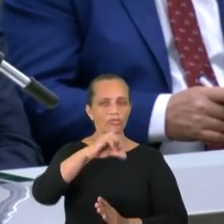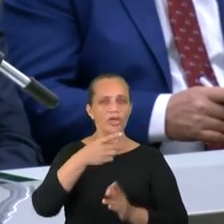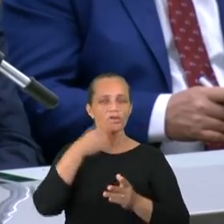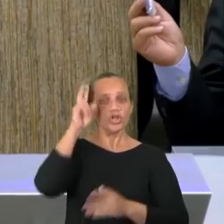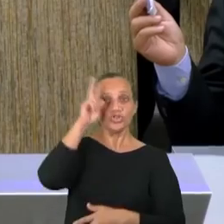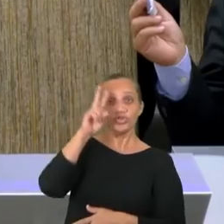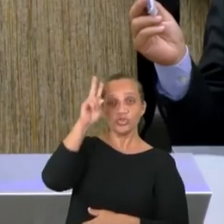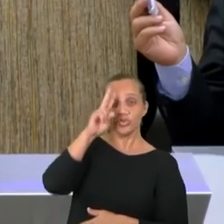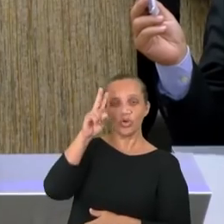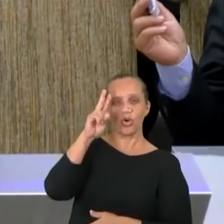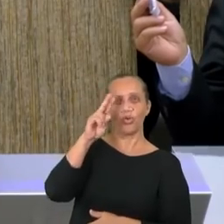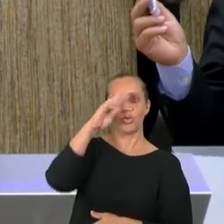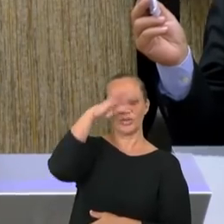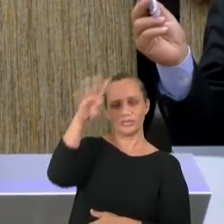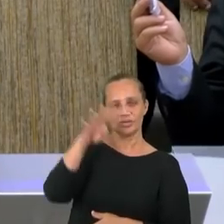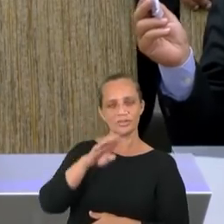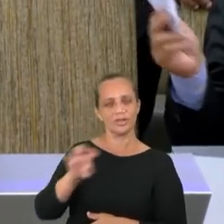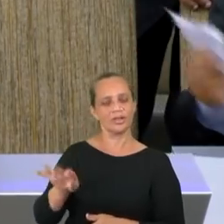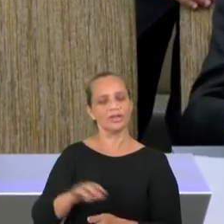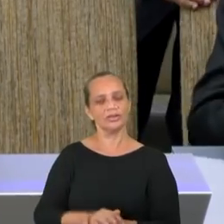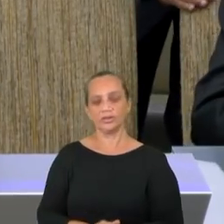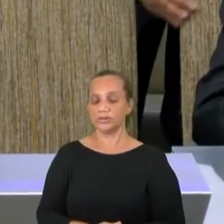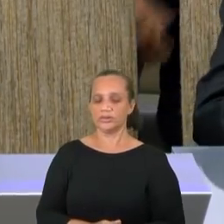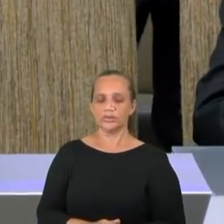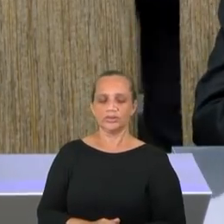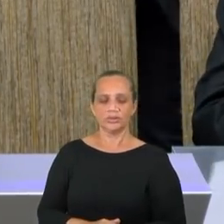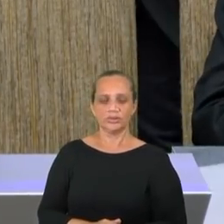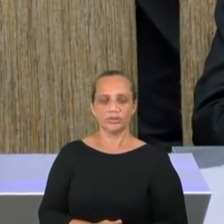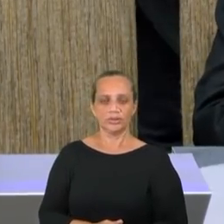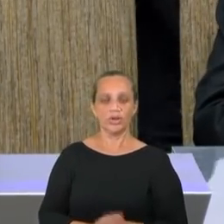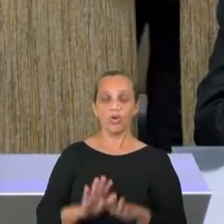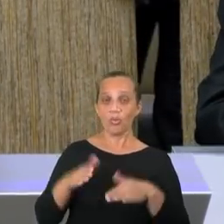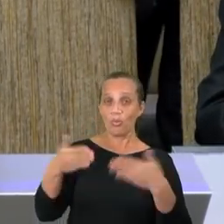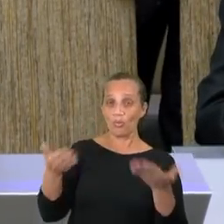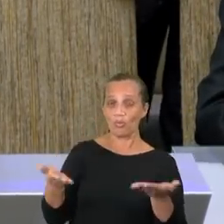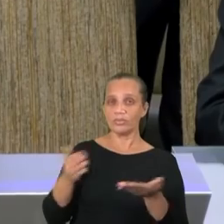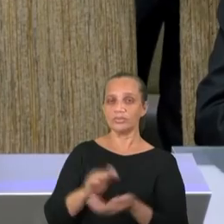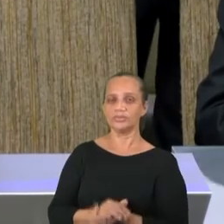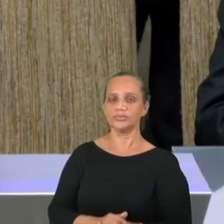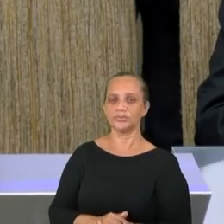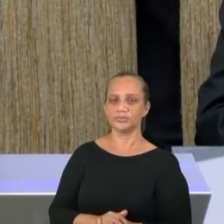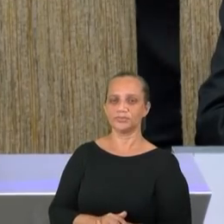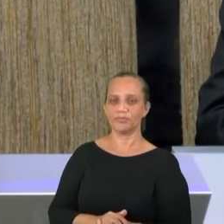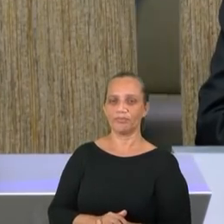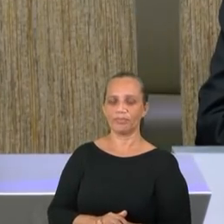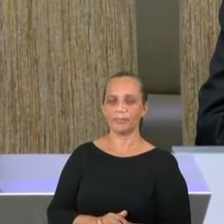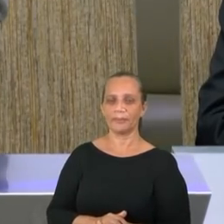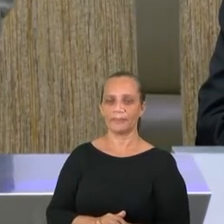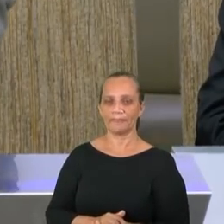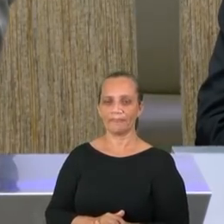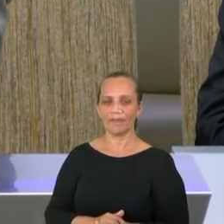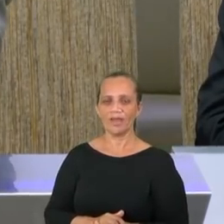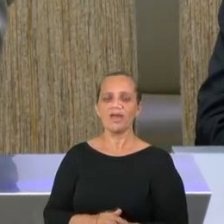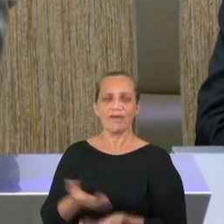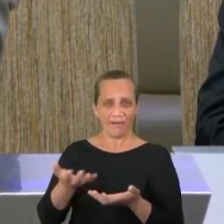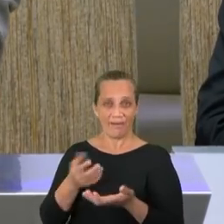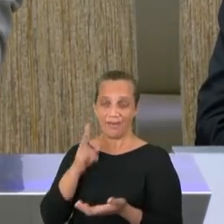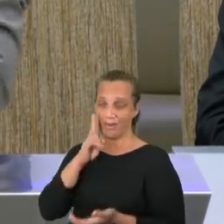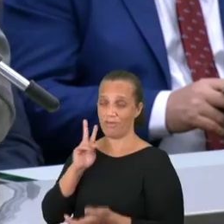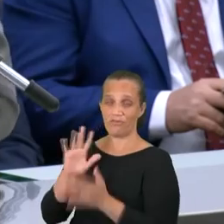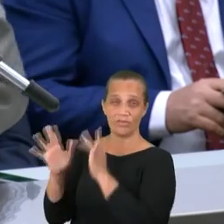Zaqueu, versículo 8, 9, 10, diz que quando Zaqueu desejava ver Jesus,